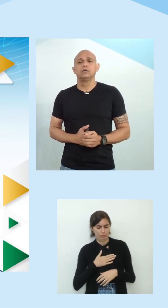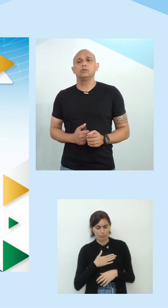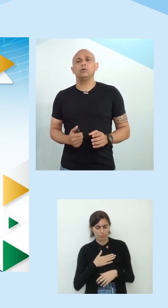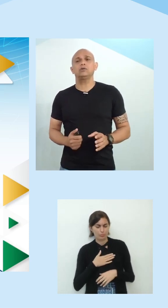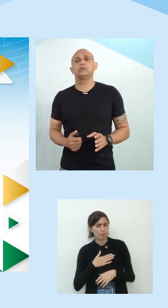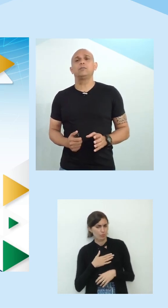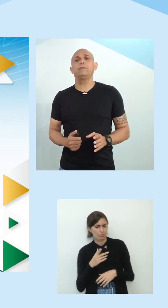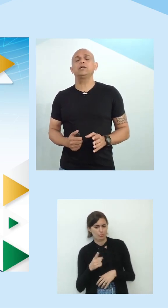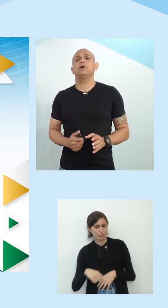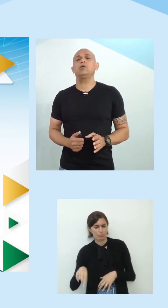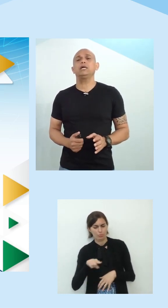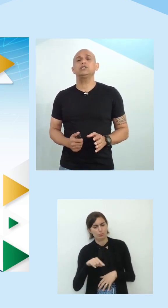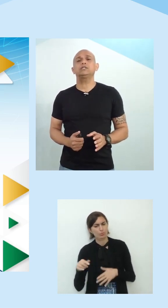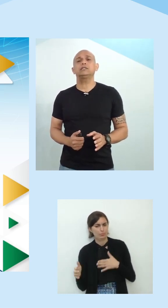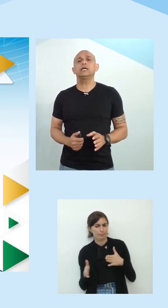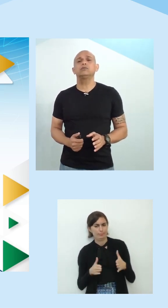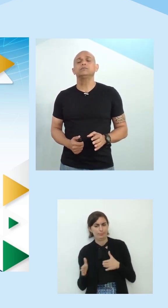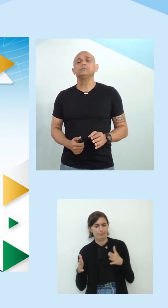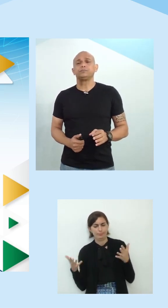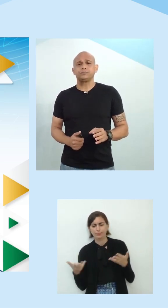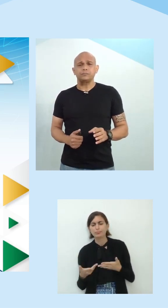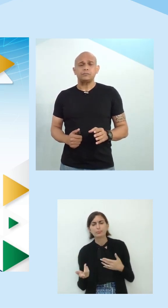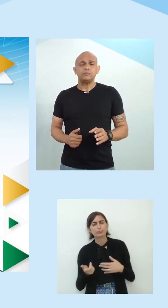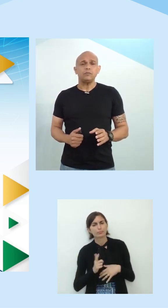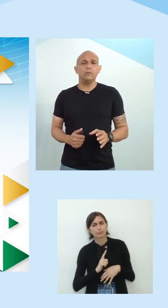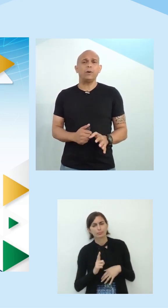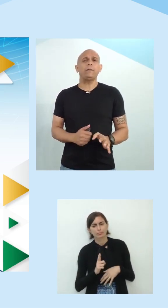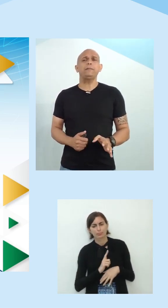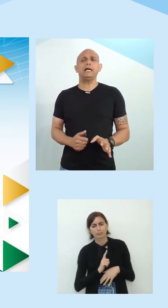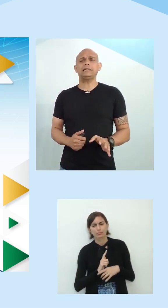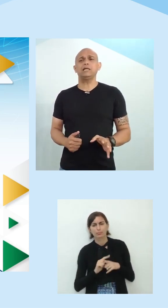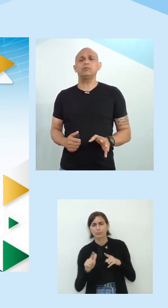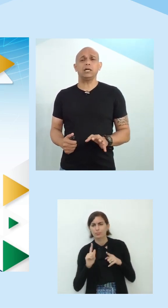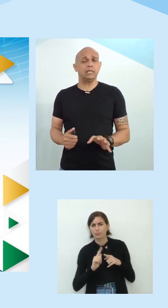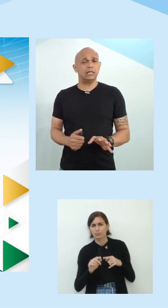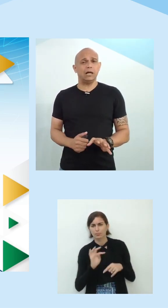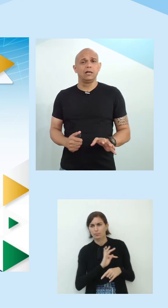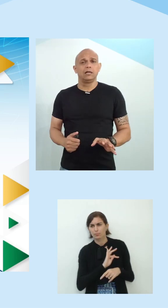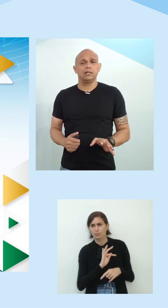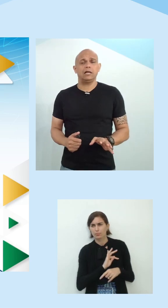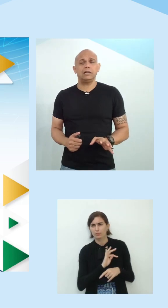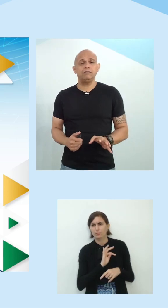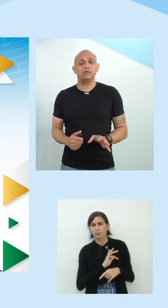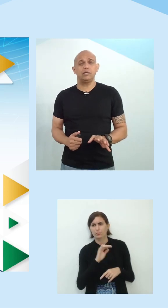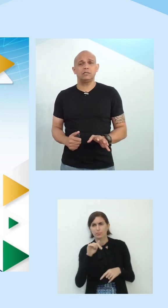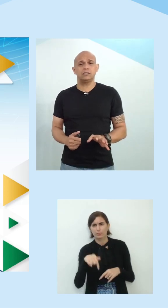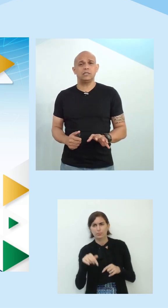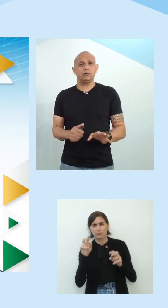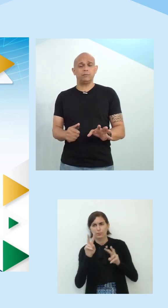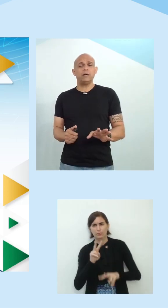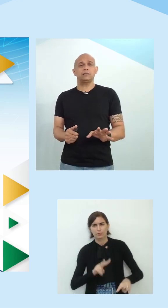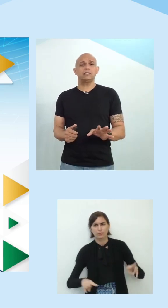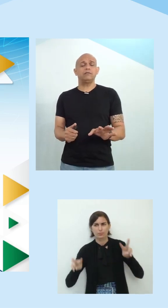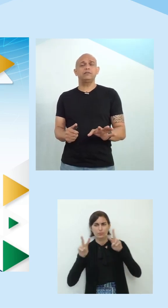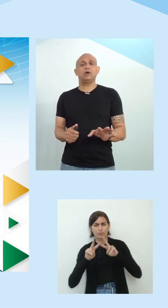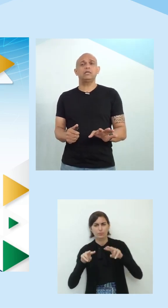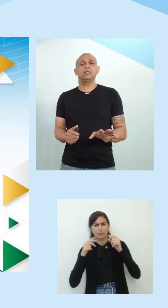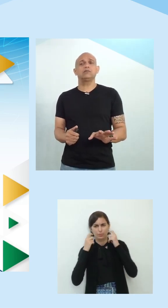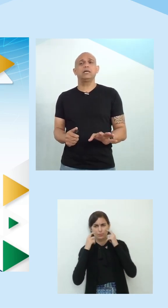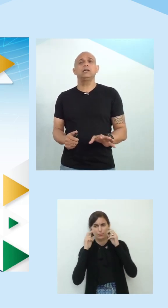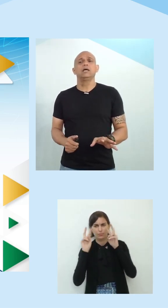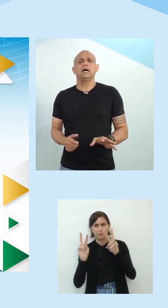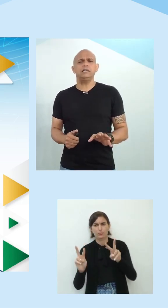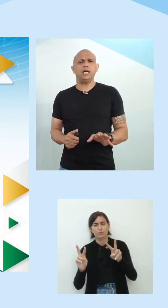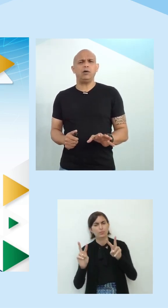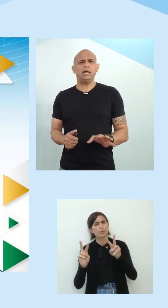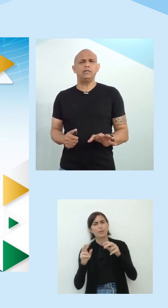No nosso momento agora, a gente está tendo um probleminha técnico aqui na visualização. Espero que você esteja visualizando